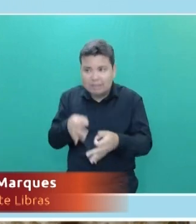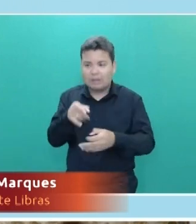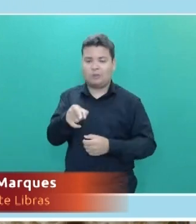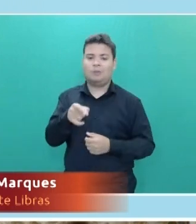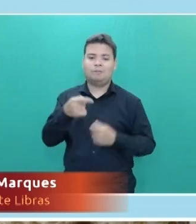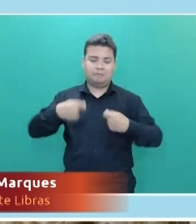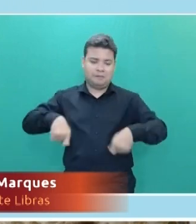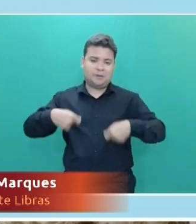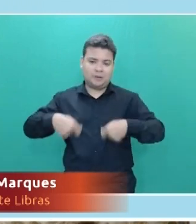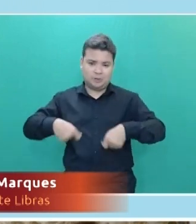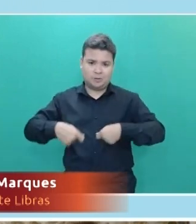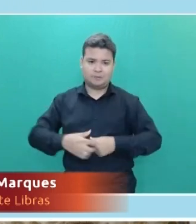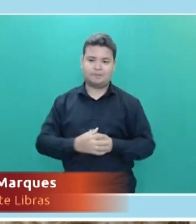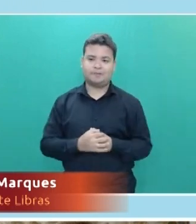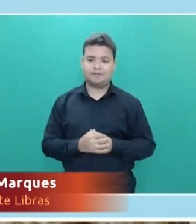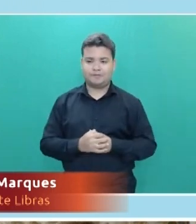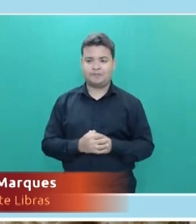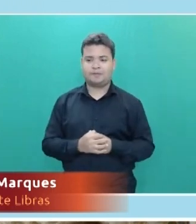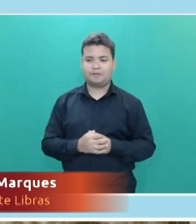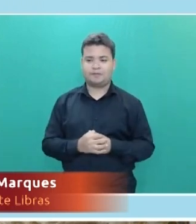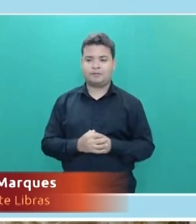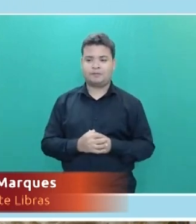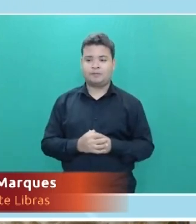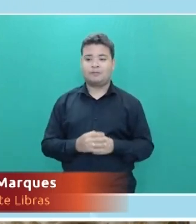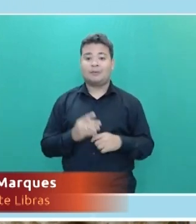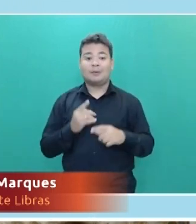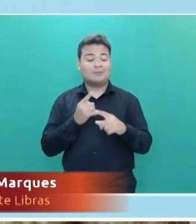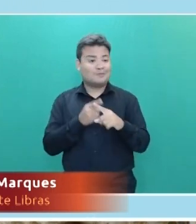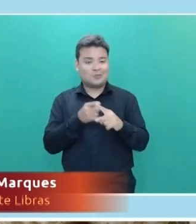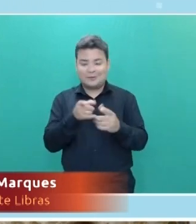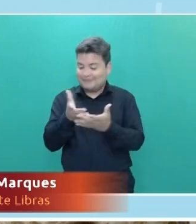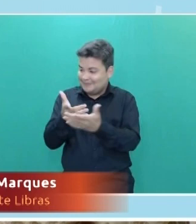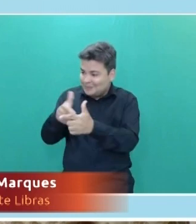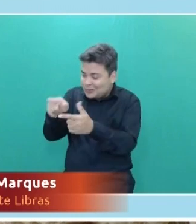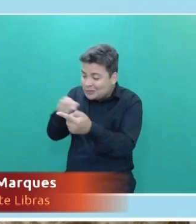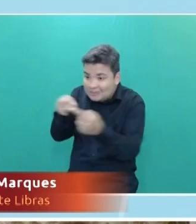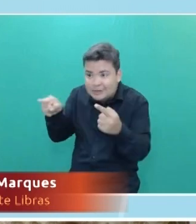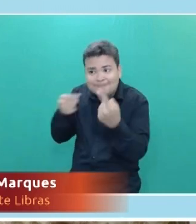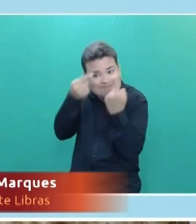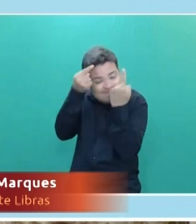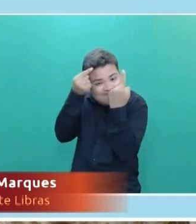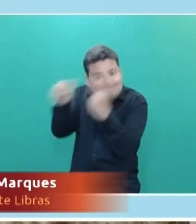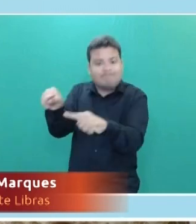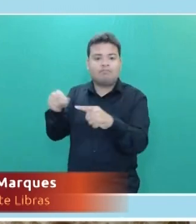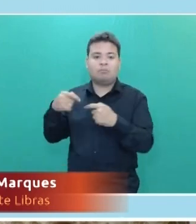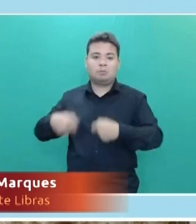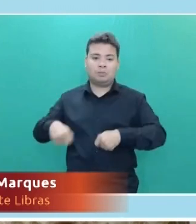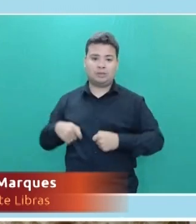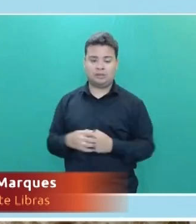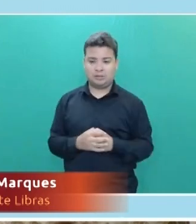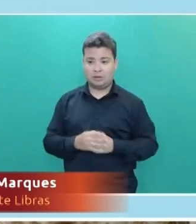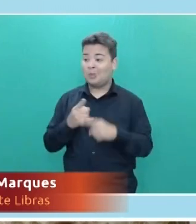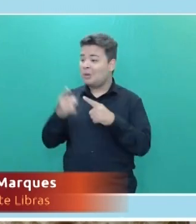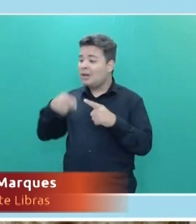né? Que deve ser combatida, porque isso é uma ameaça